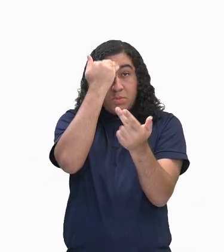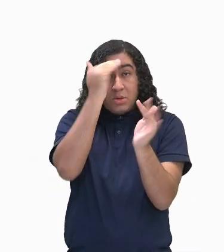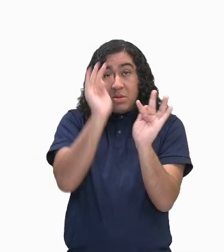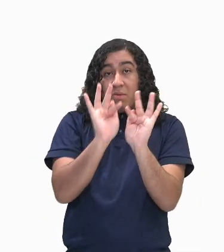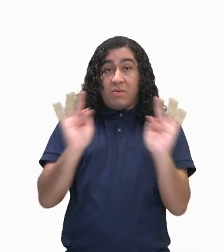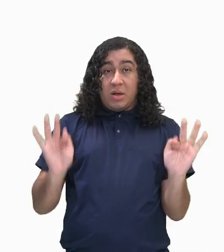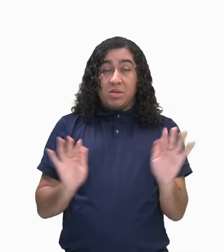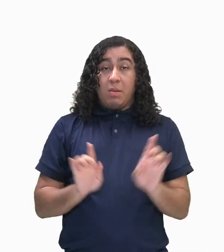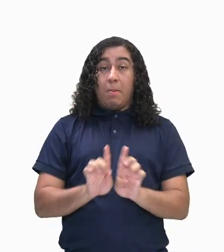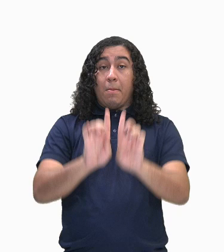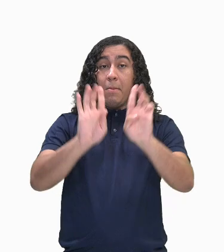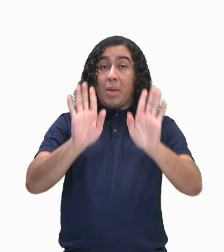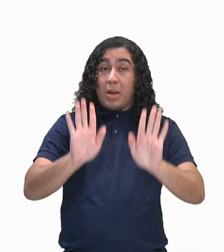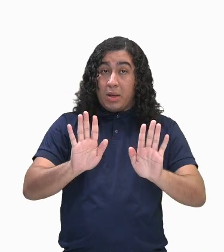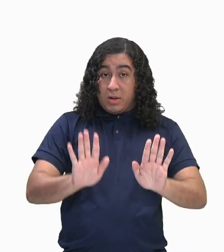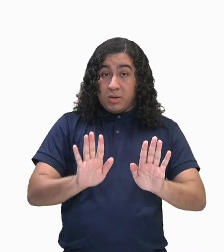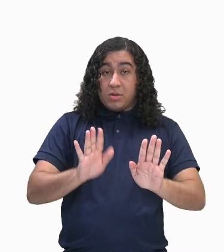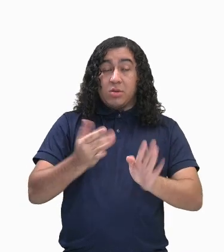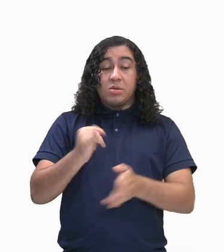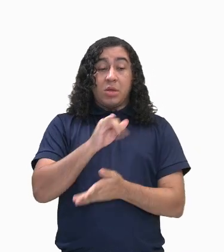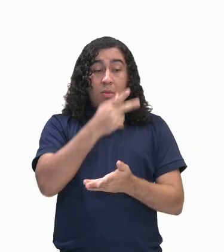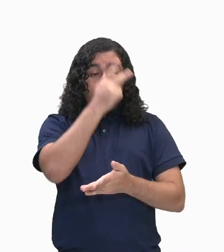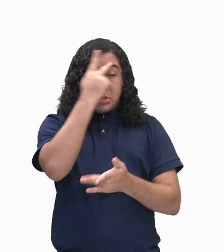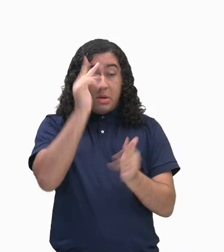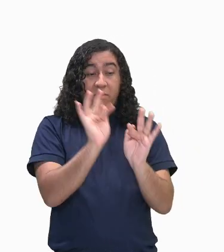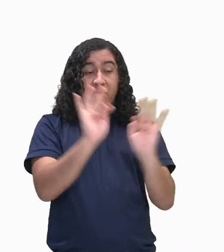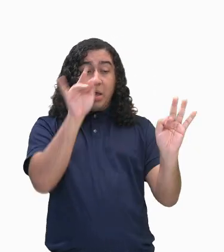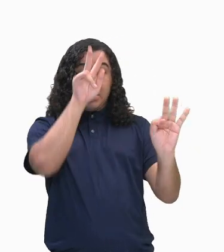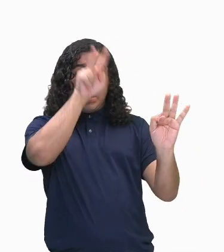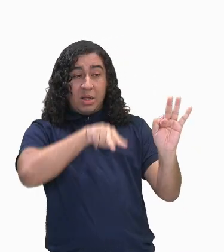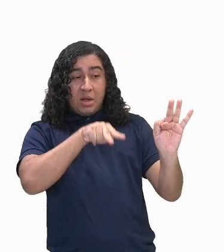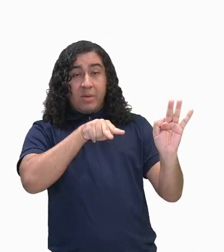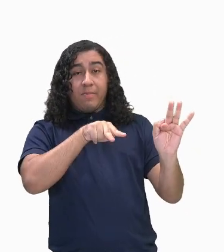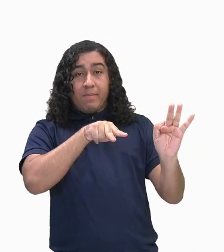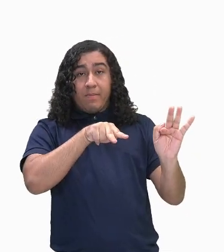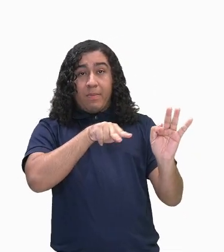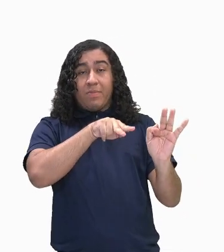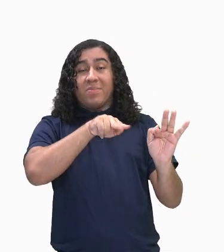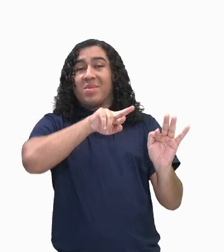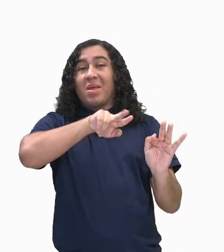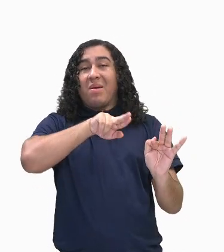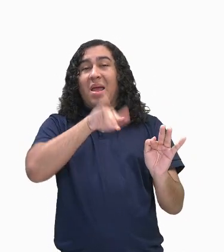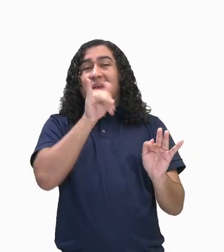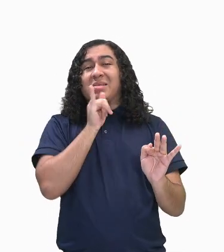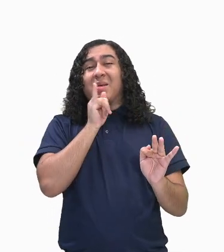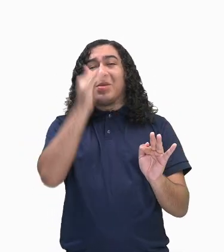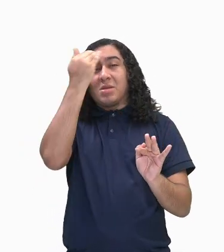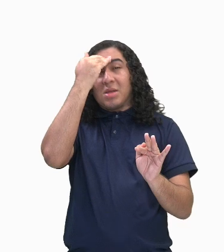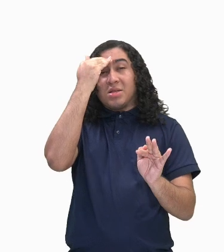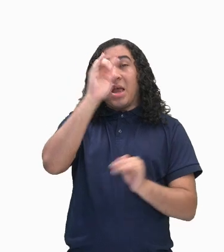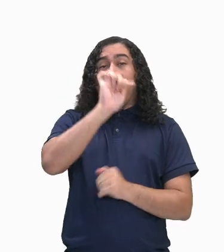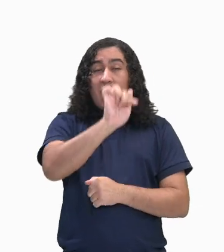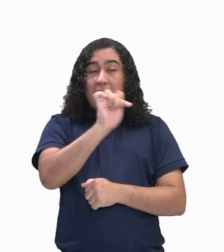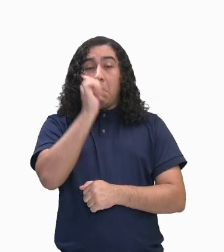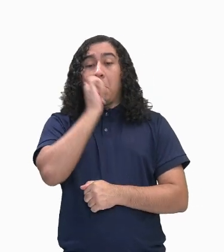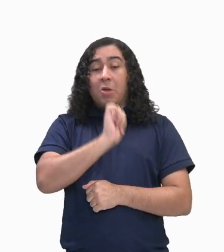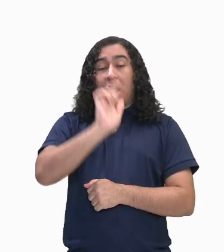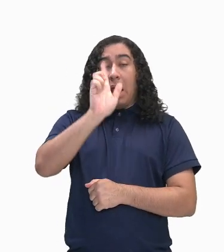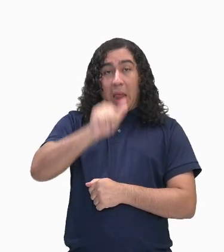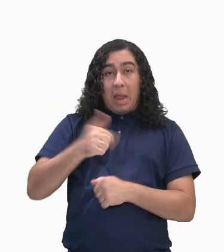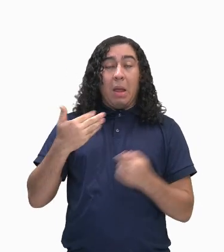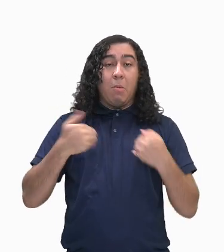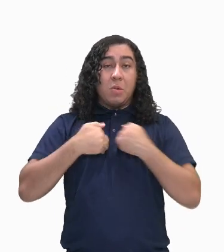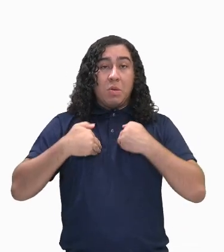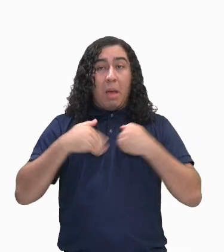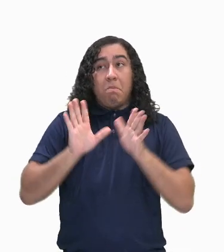Porém, ao ouvi-la, dificilmente se entenderá que ela é um animal com asas. Então, se